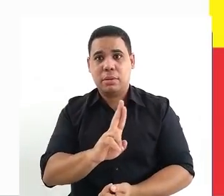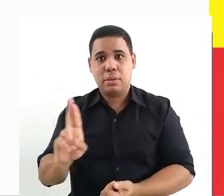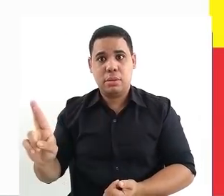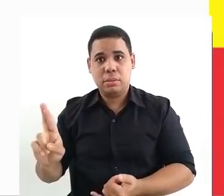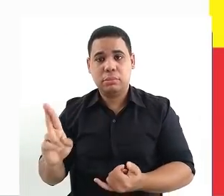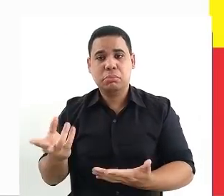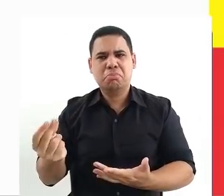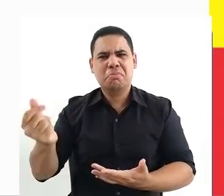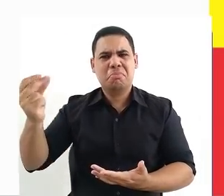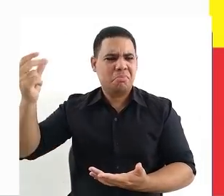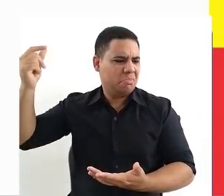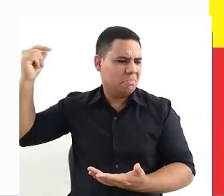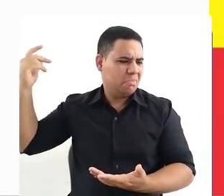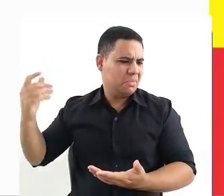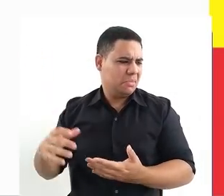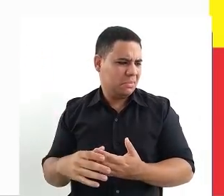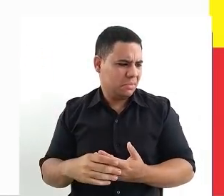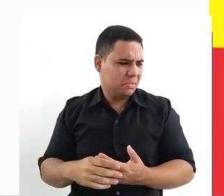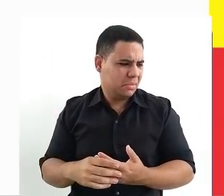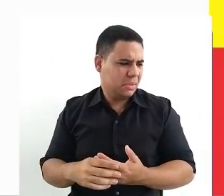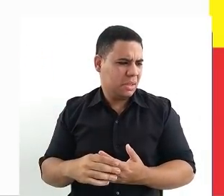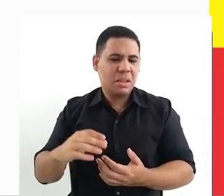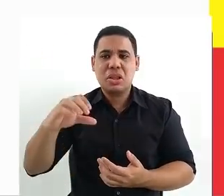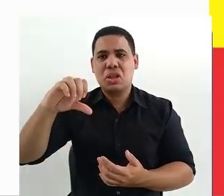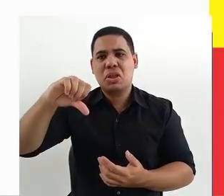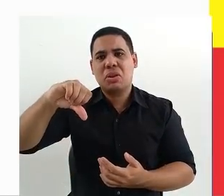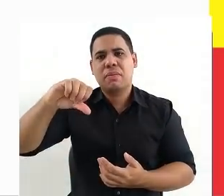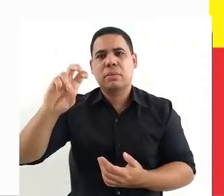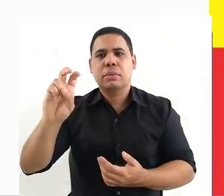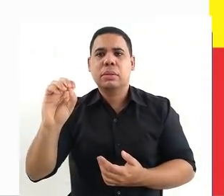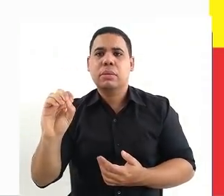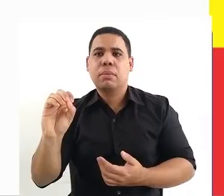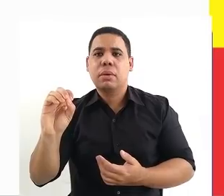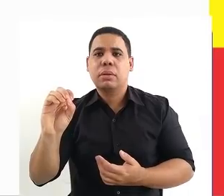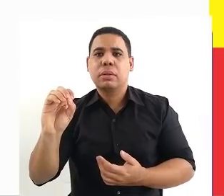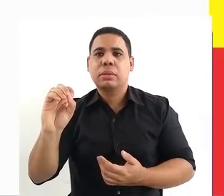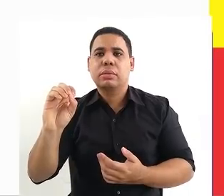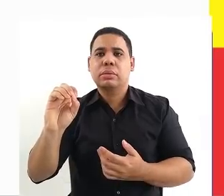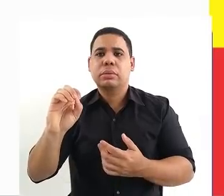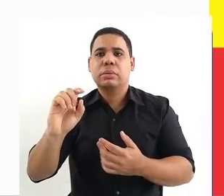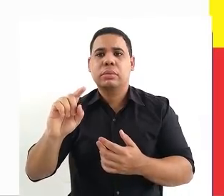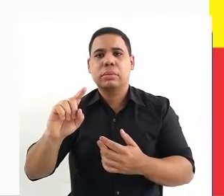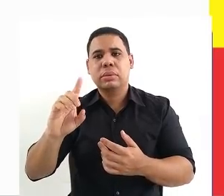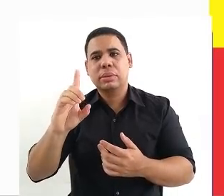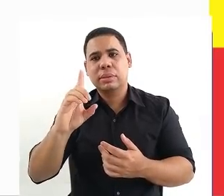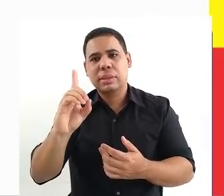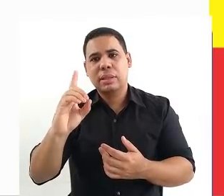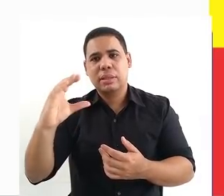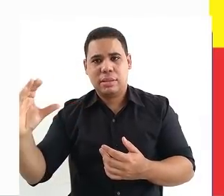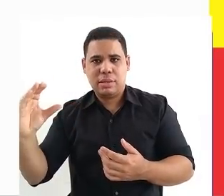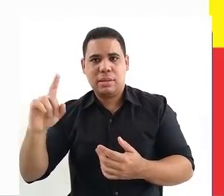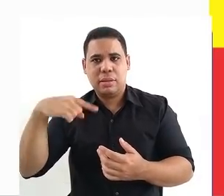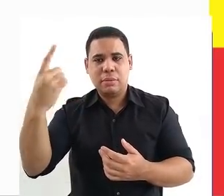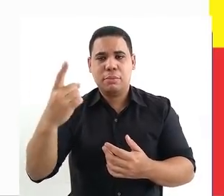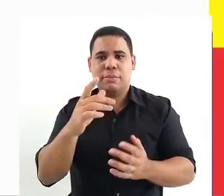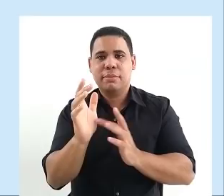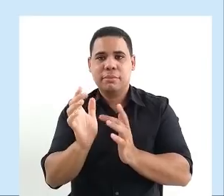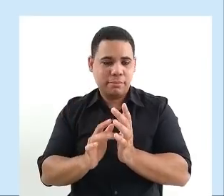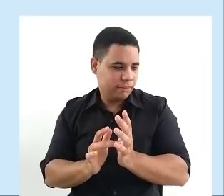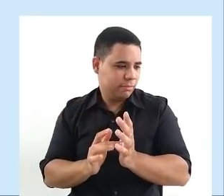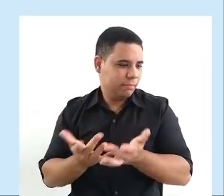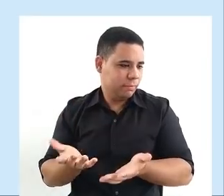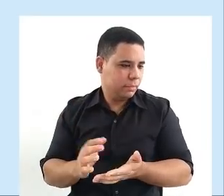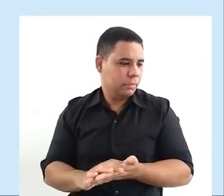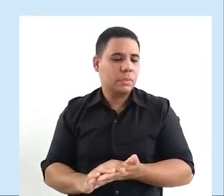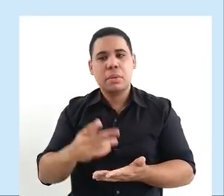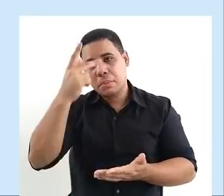os fiéis fizessem suas penitências ou suas práticas de virtudes, dependendo de um jogo de um dado. Ou seja,